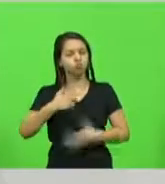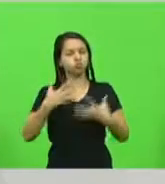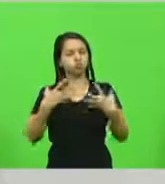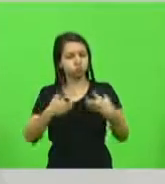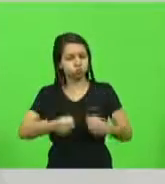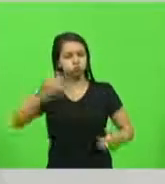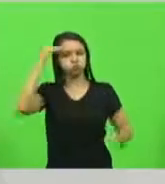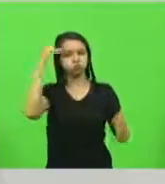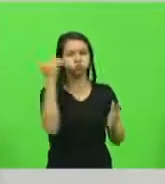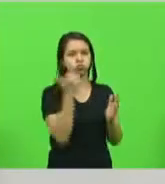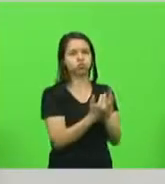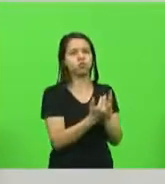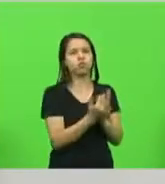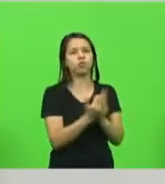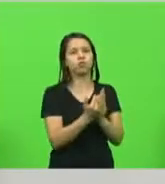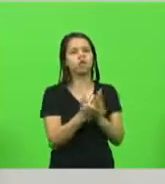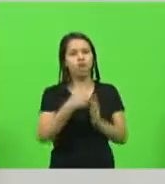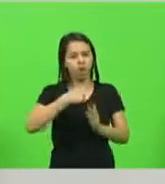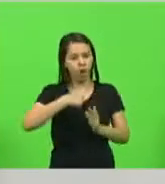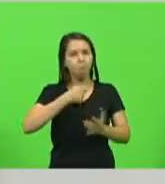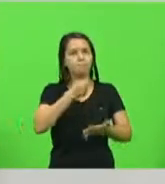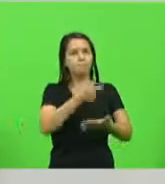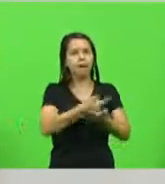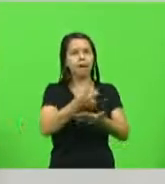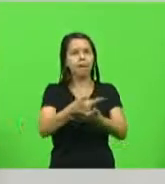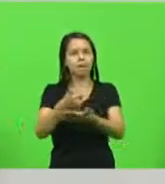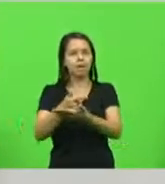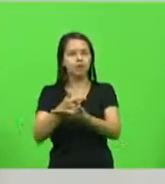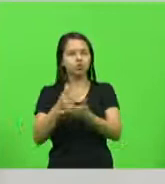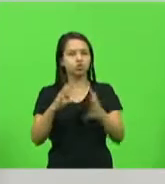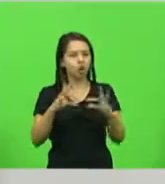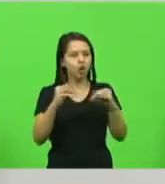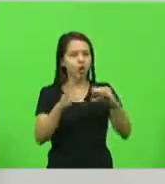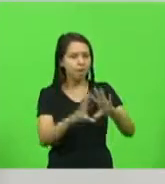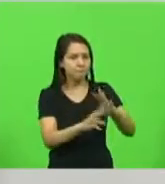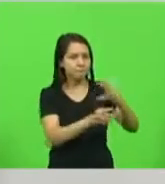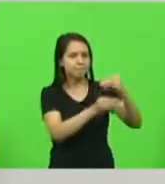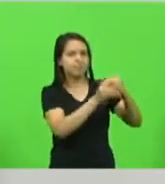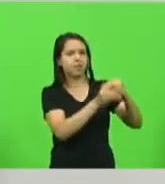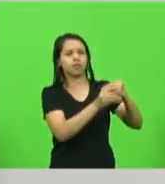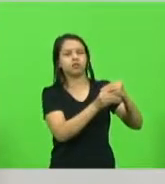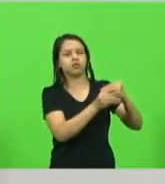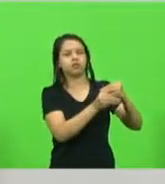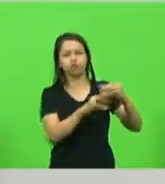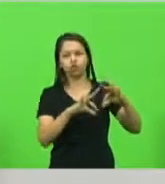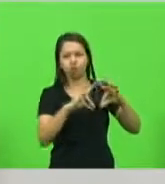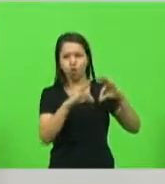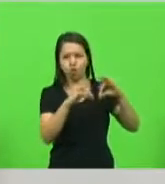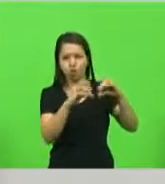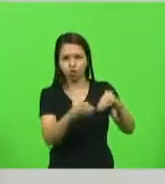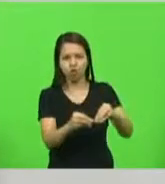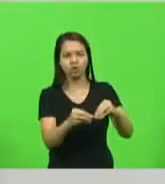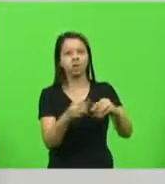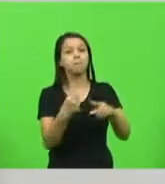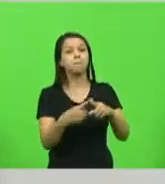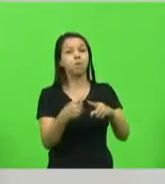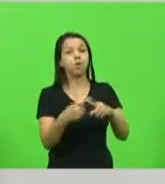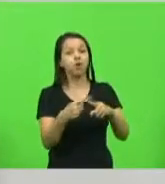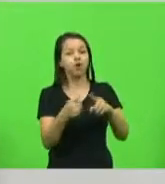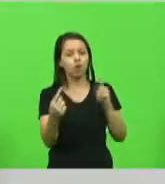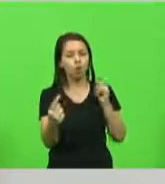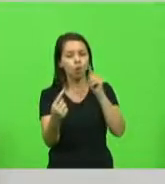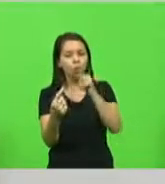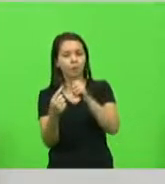o pagamento das emendas, todas elas sem distinção alguma, porque visam o desenvolvimento do